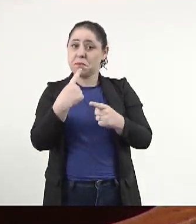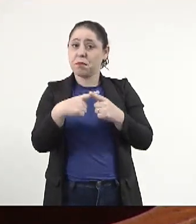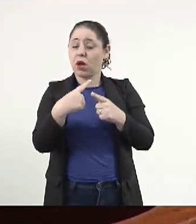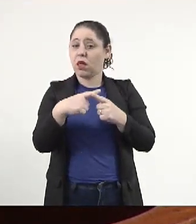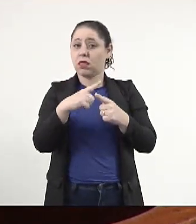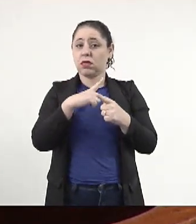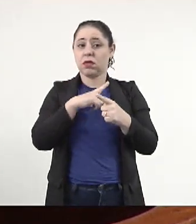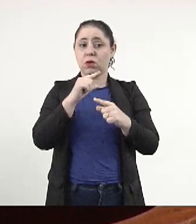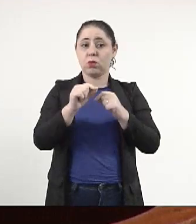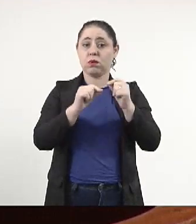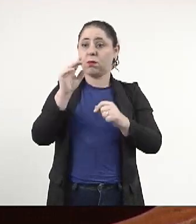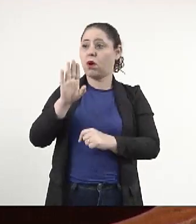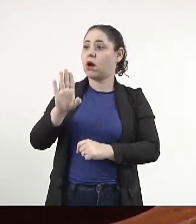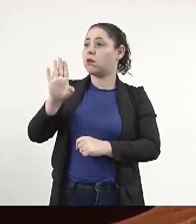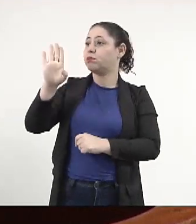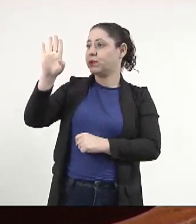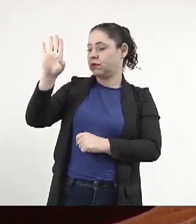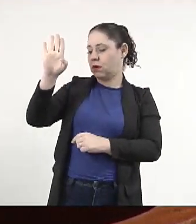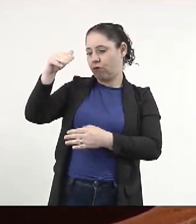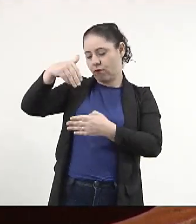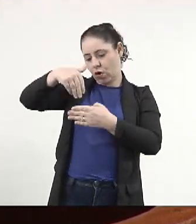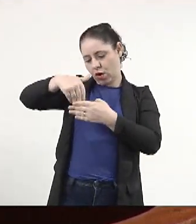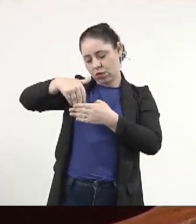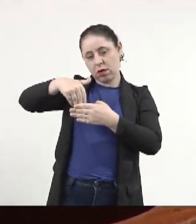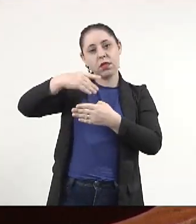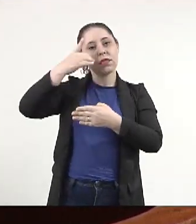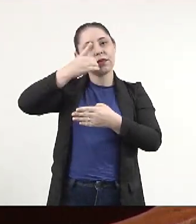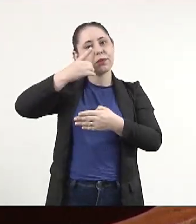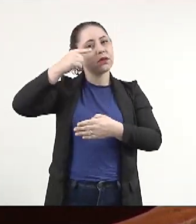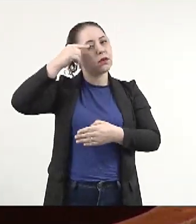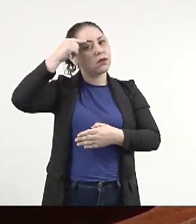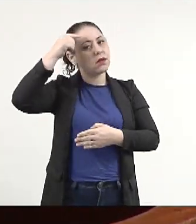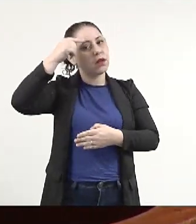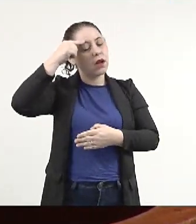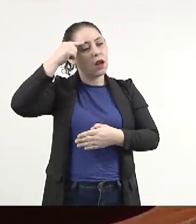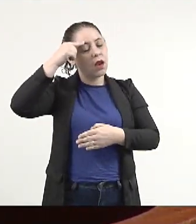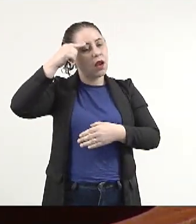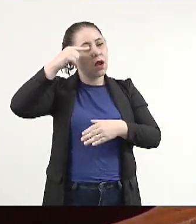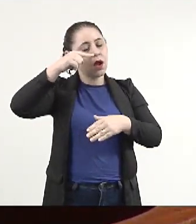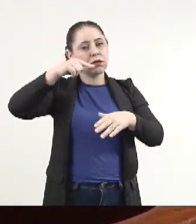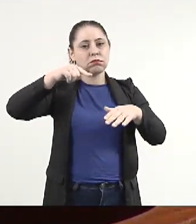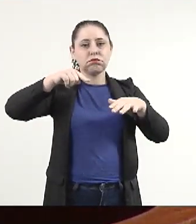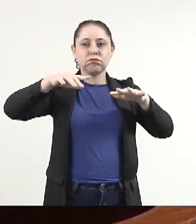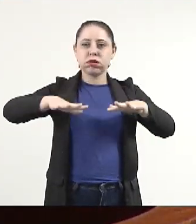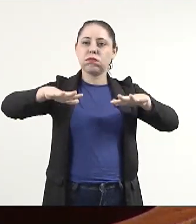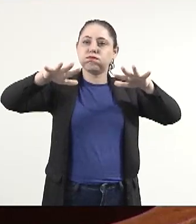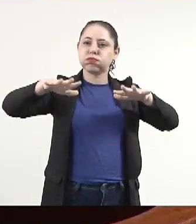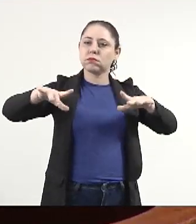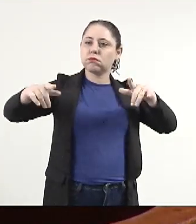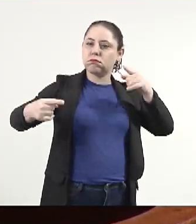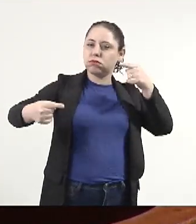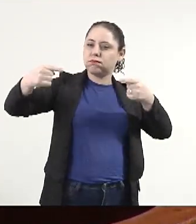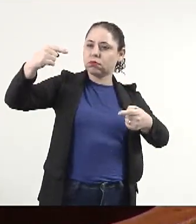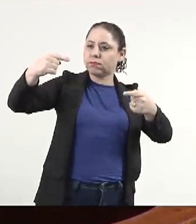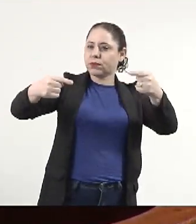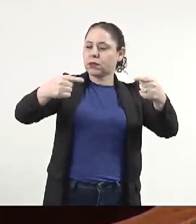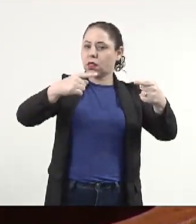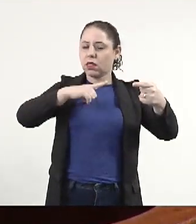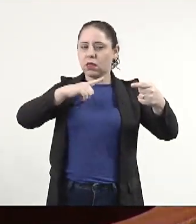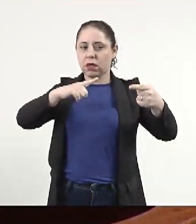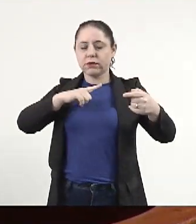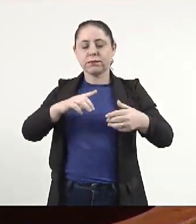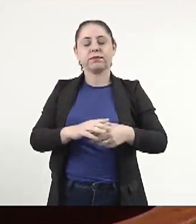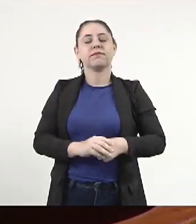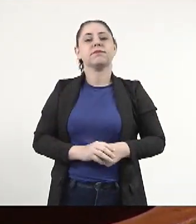Porque existe uma campanha eleitoral, deputado Zé Teixeira, nas ruas, corpo a corpo.